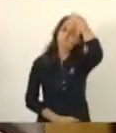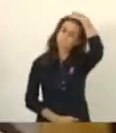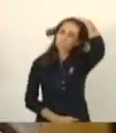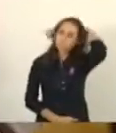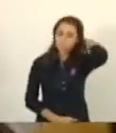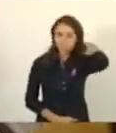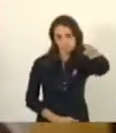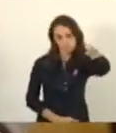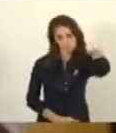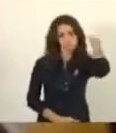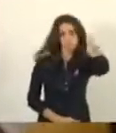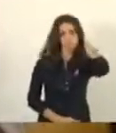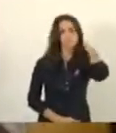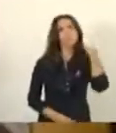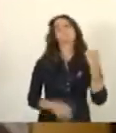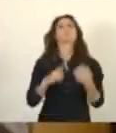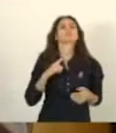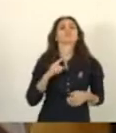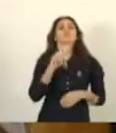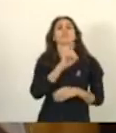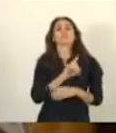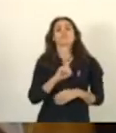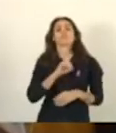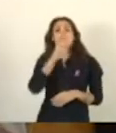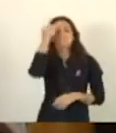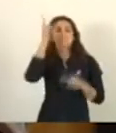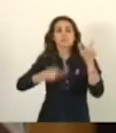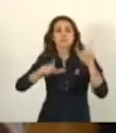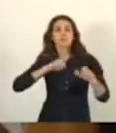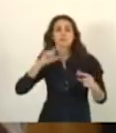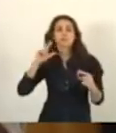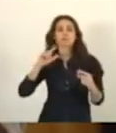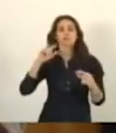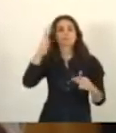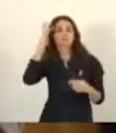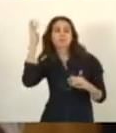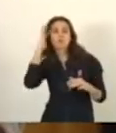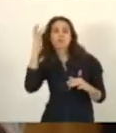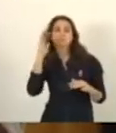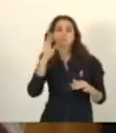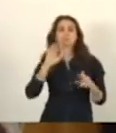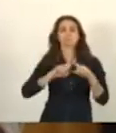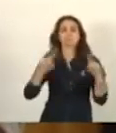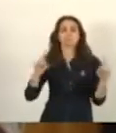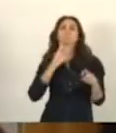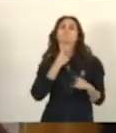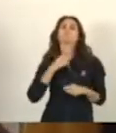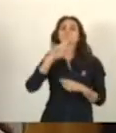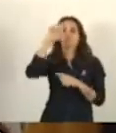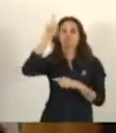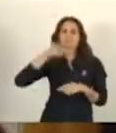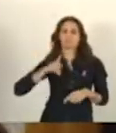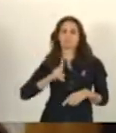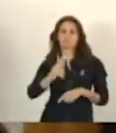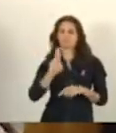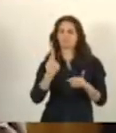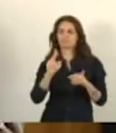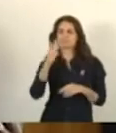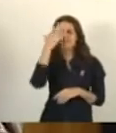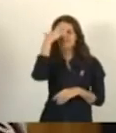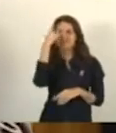Muitos propósitos há no coração do homem, mas o desígnio de Deus prevalecerá.